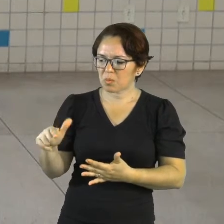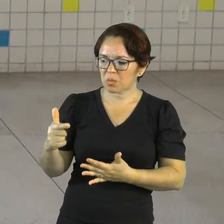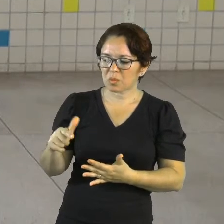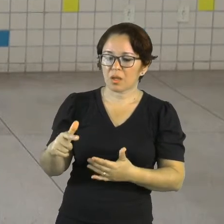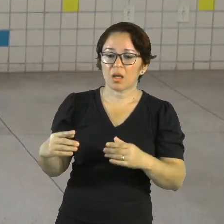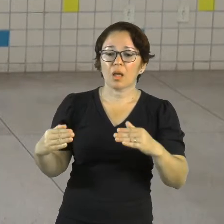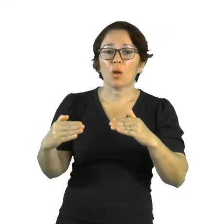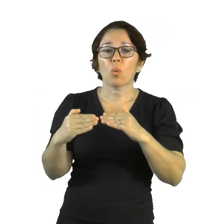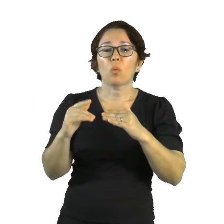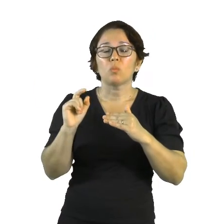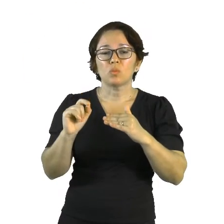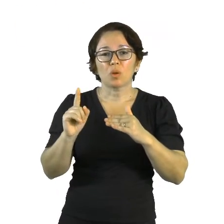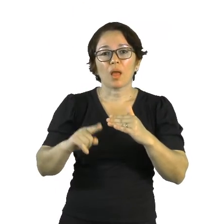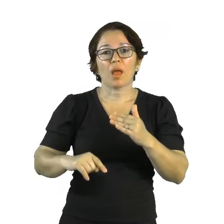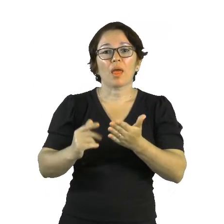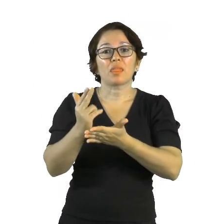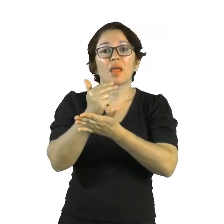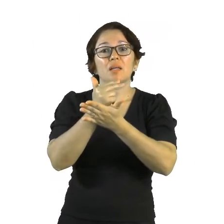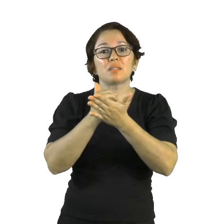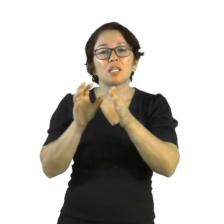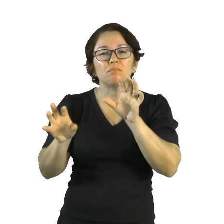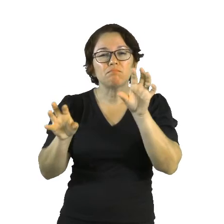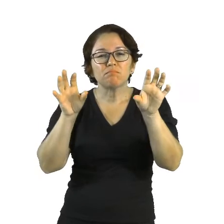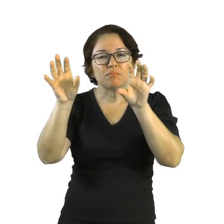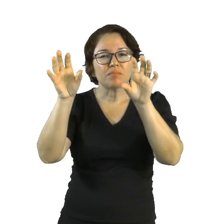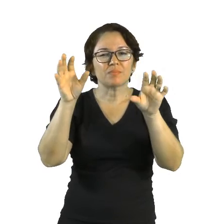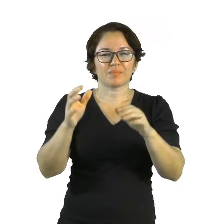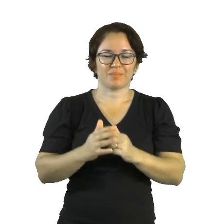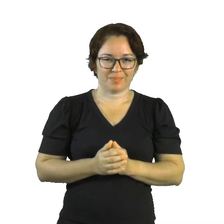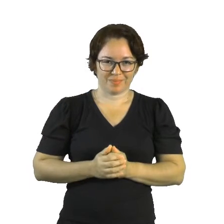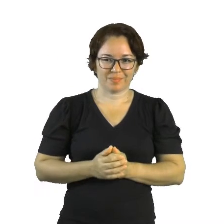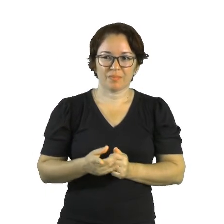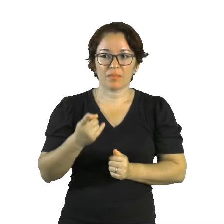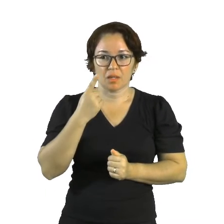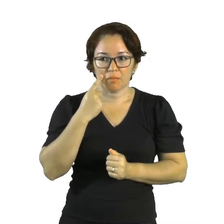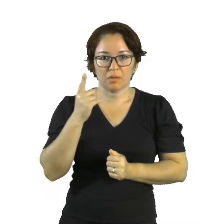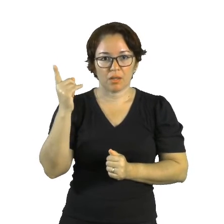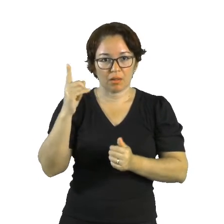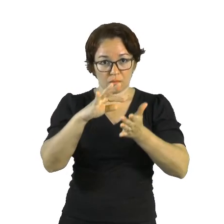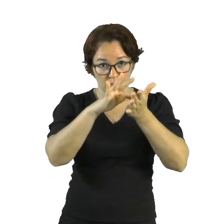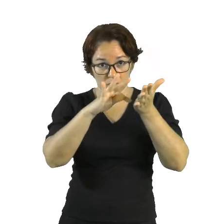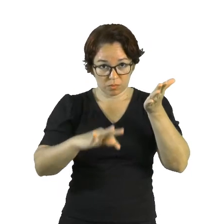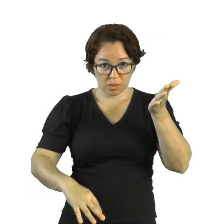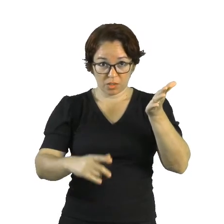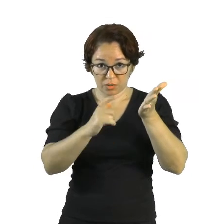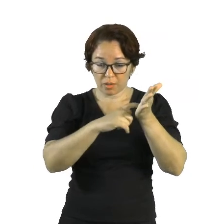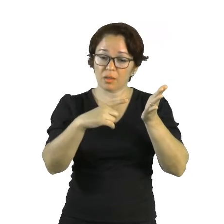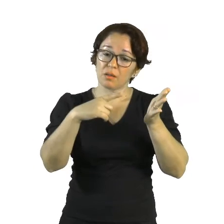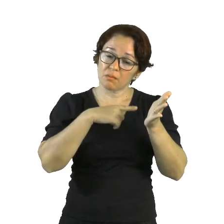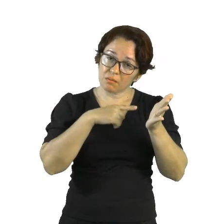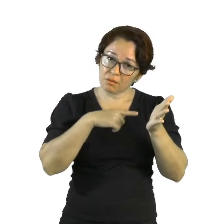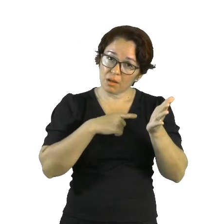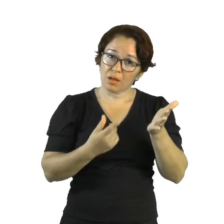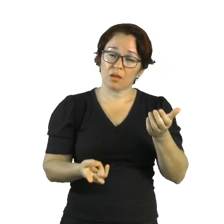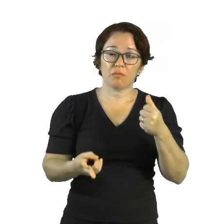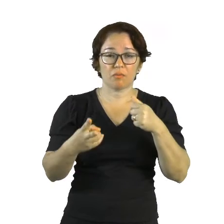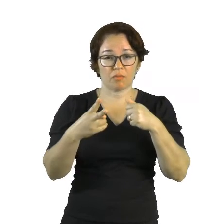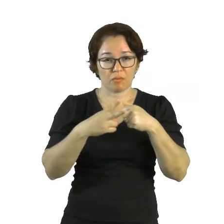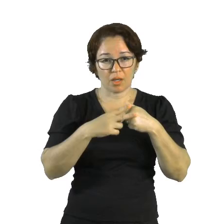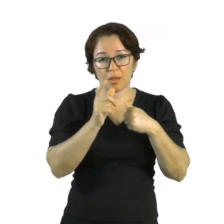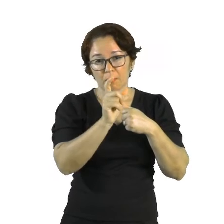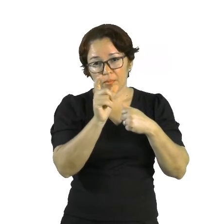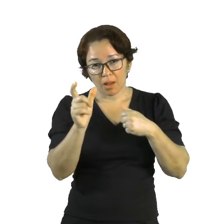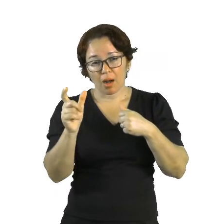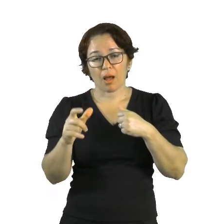representam o texto. Então, nesse poema também tem a linguagem verbal e não verbal. As palavras que formam o texto,